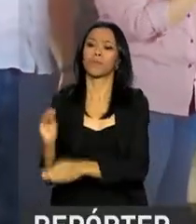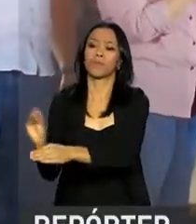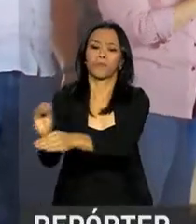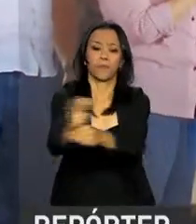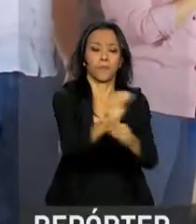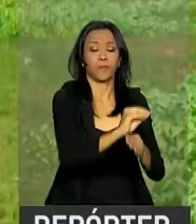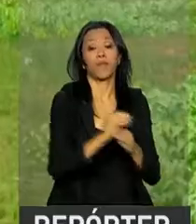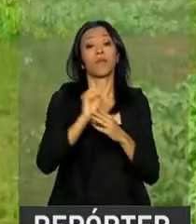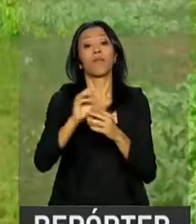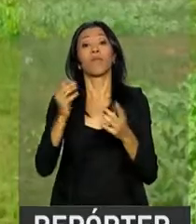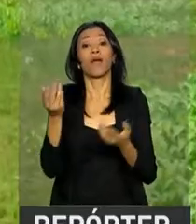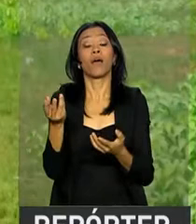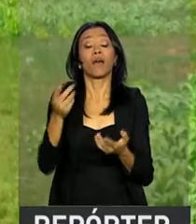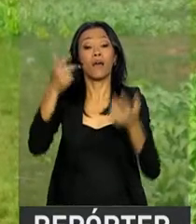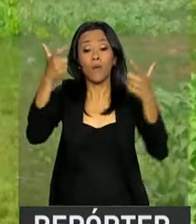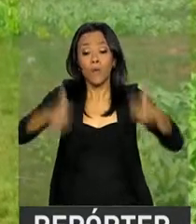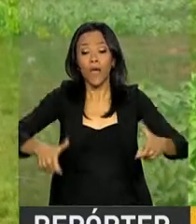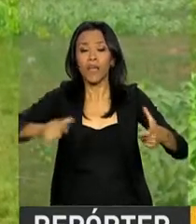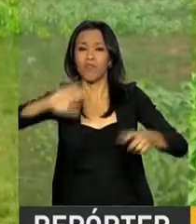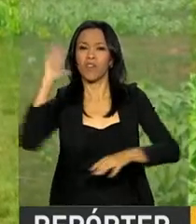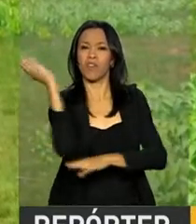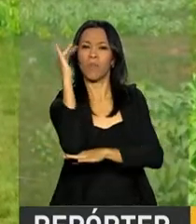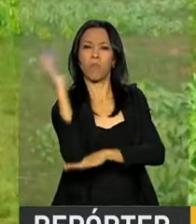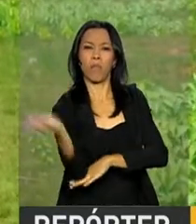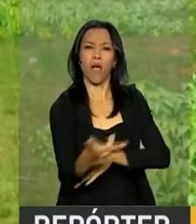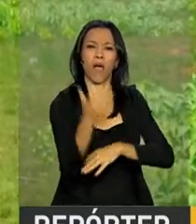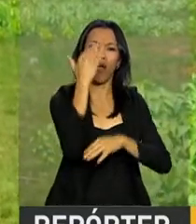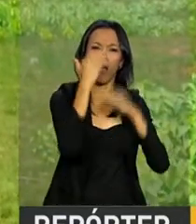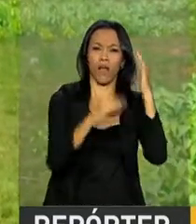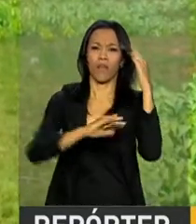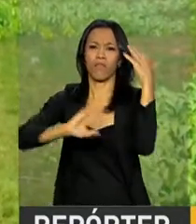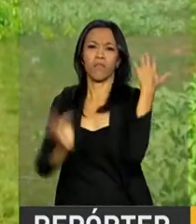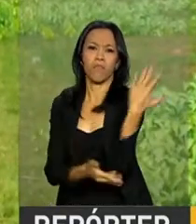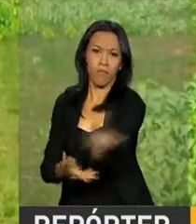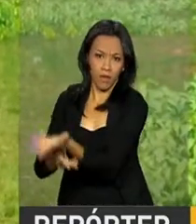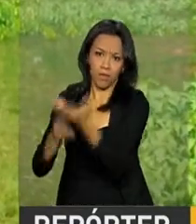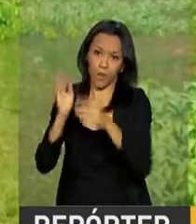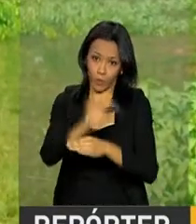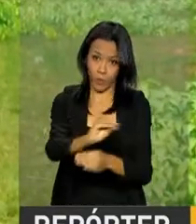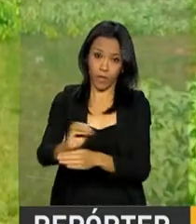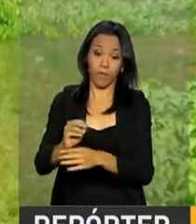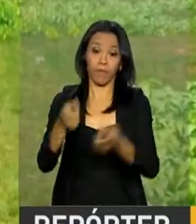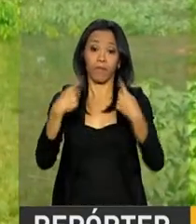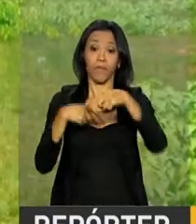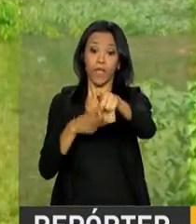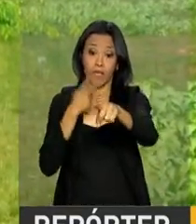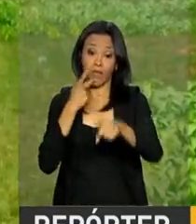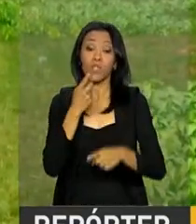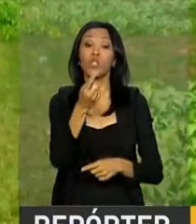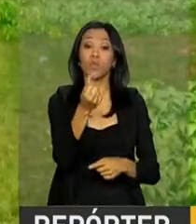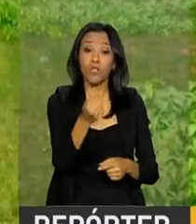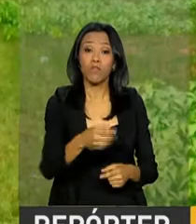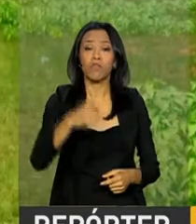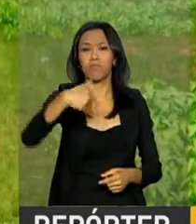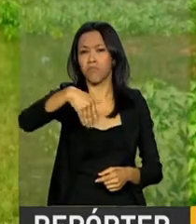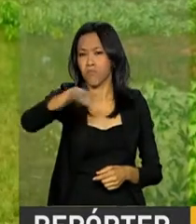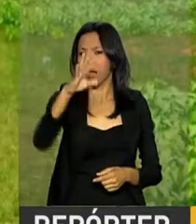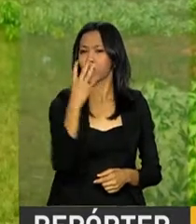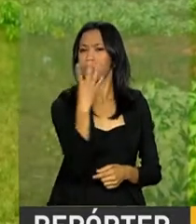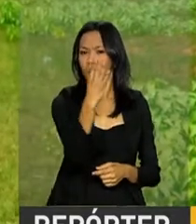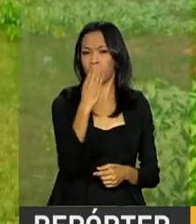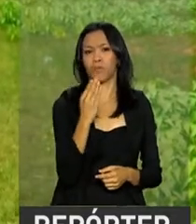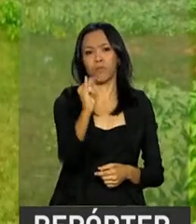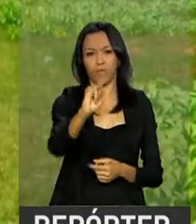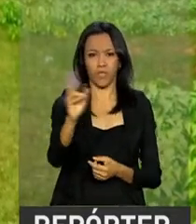degradadas essa é uma locação de recurso mais de 4 bilhões de reais este orçamentário diante do cenário fiscal muito